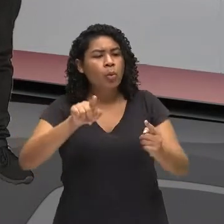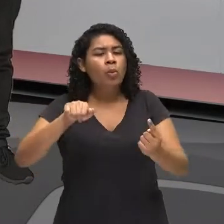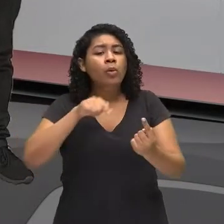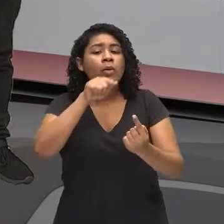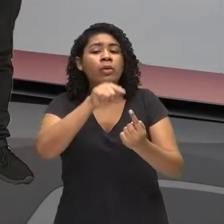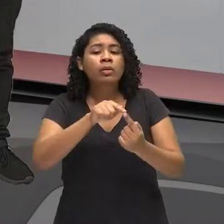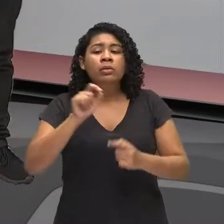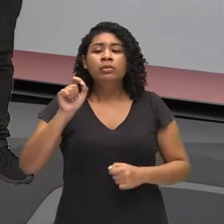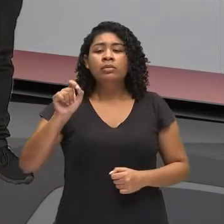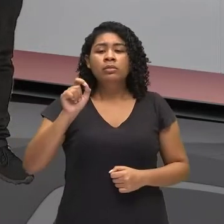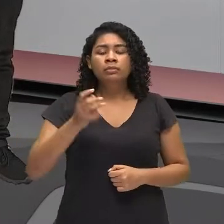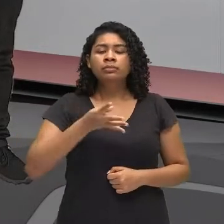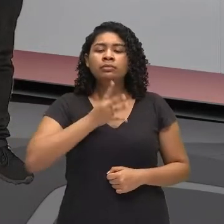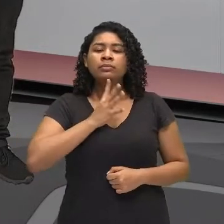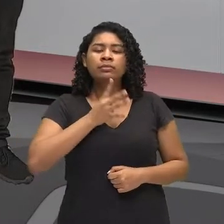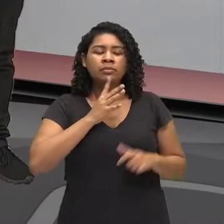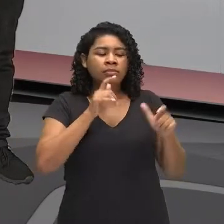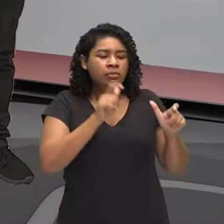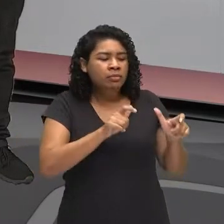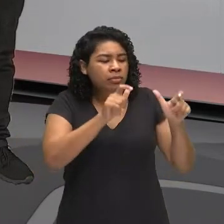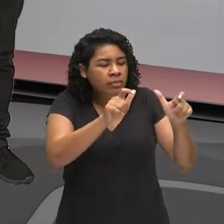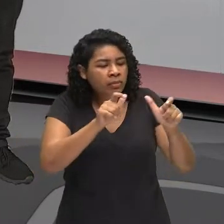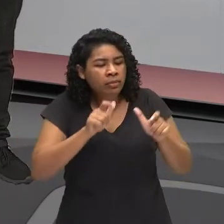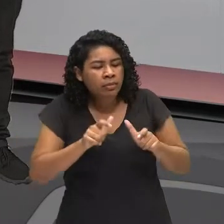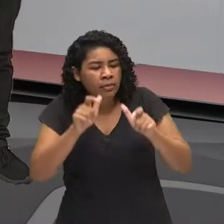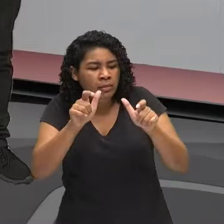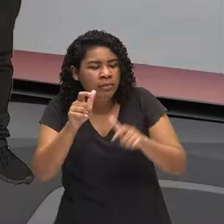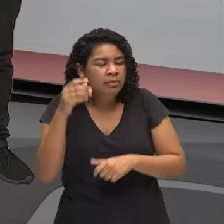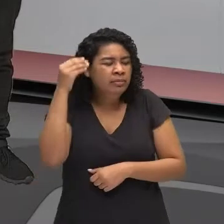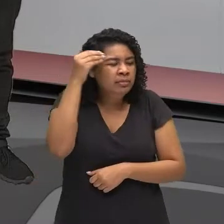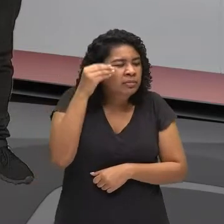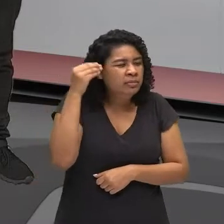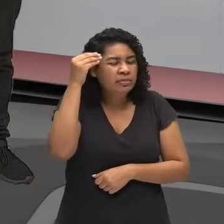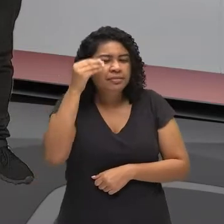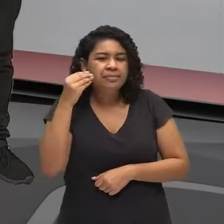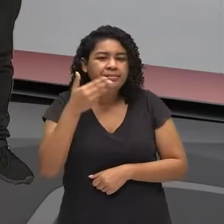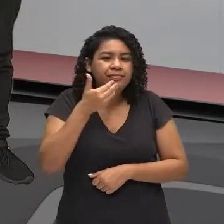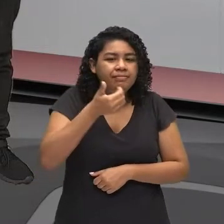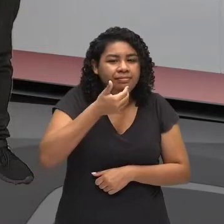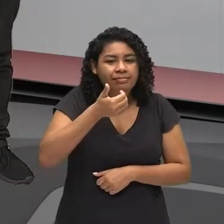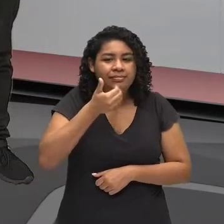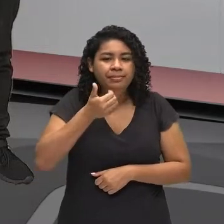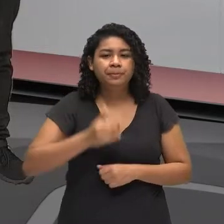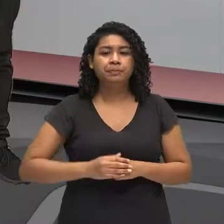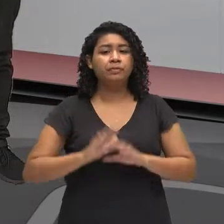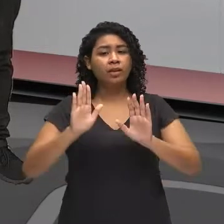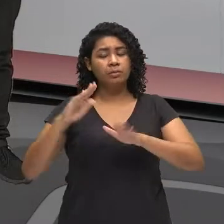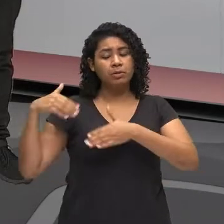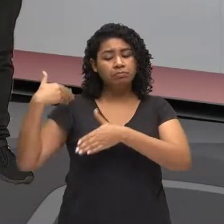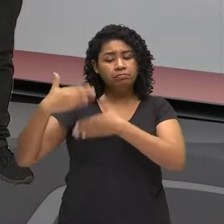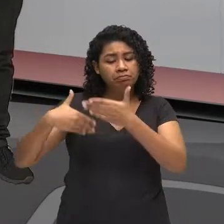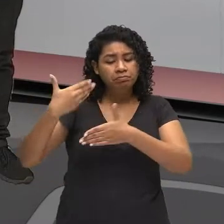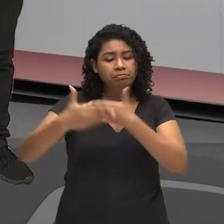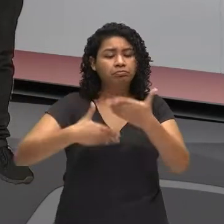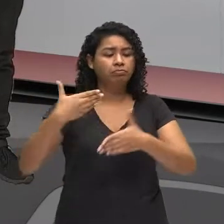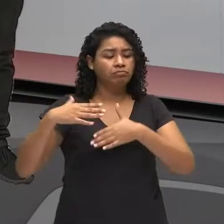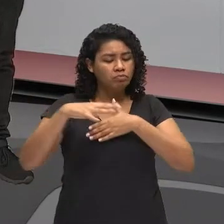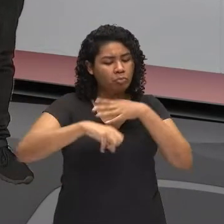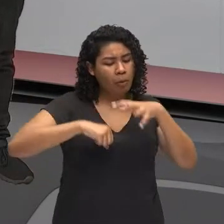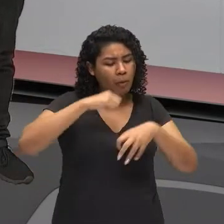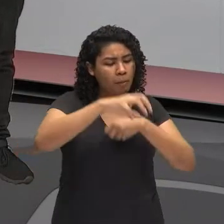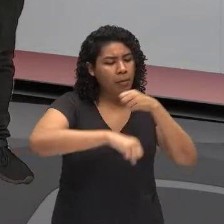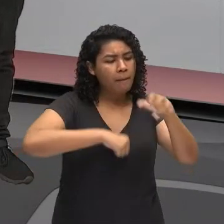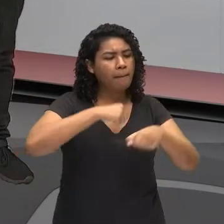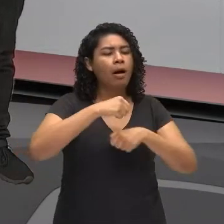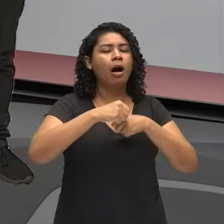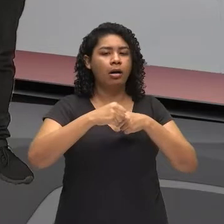de área, mas, de fato, o processo de ocupação, de exploração, colonização e transformação daquela mão de